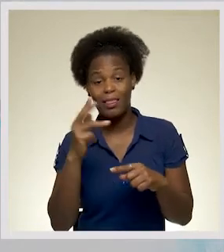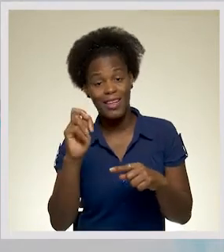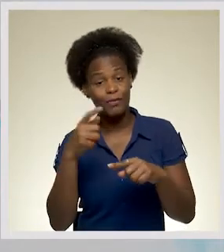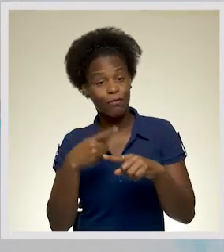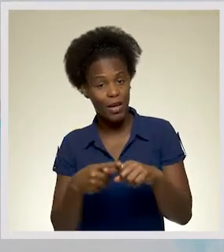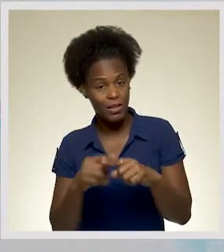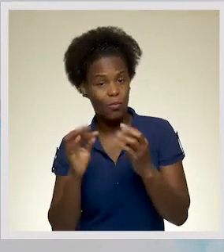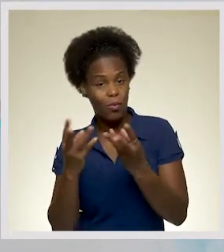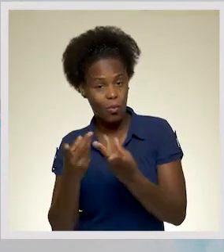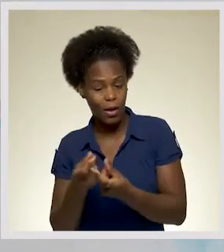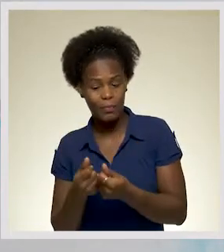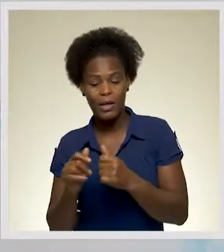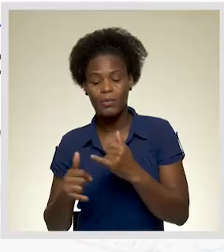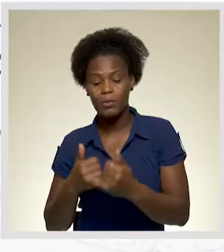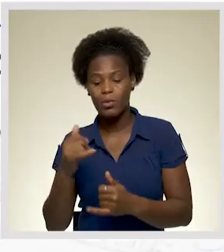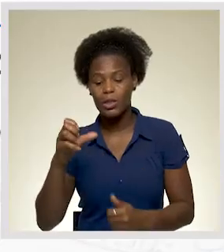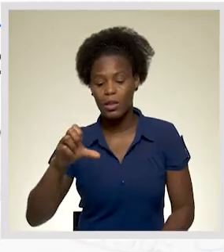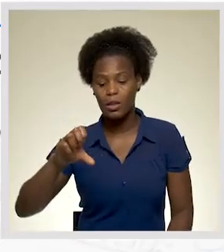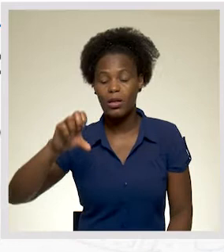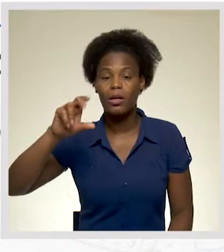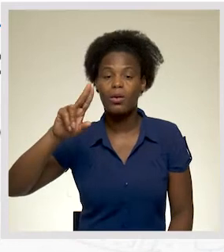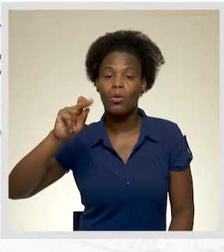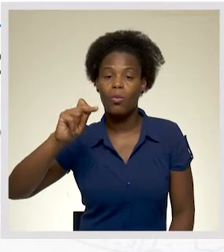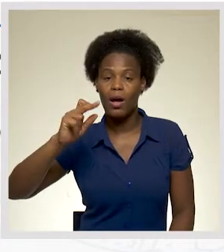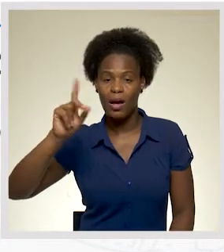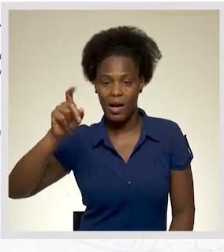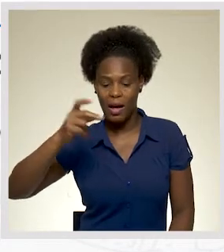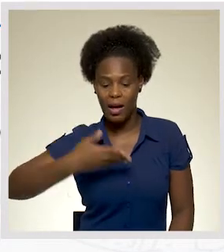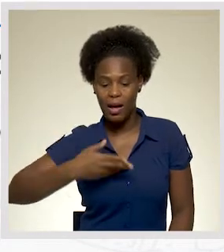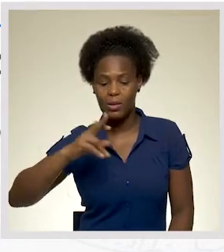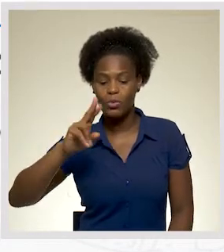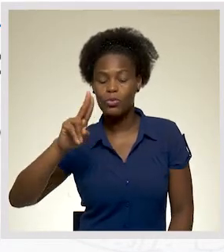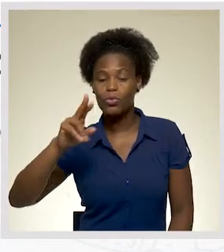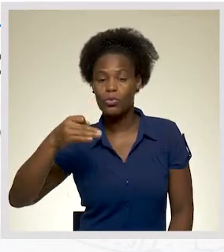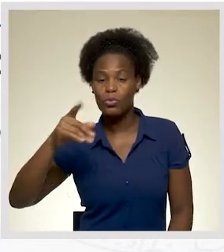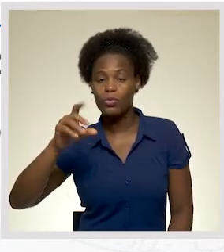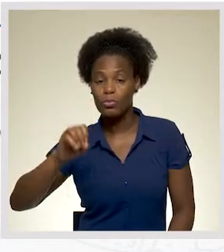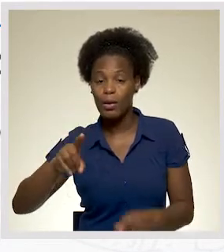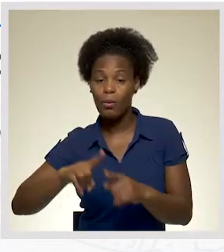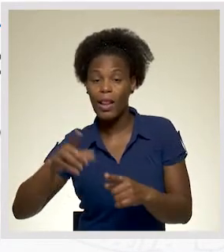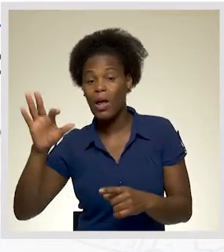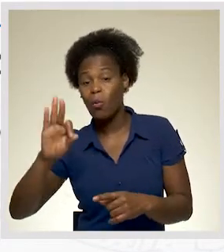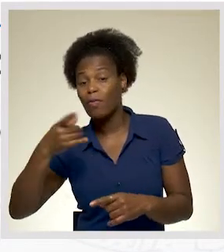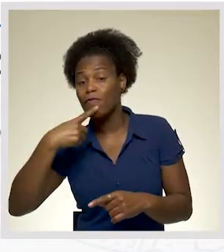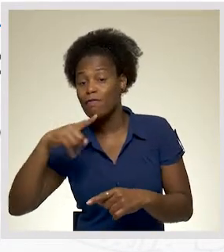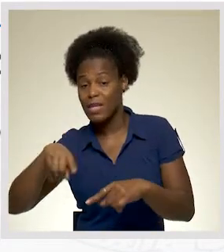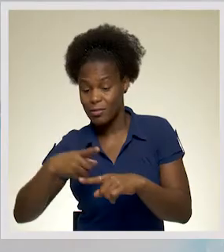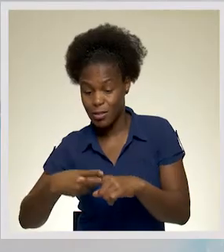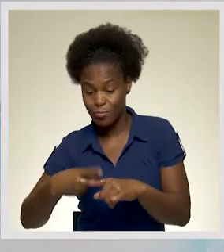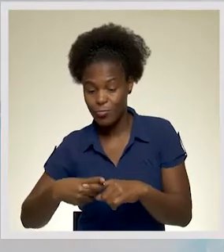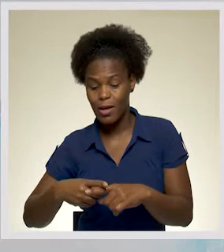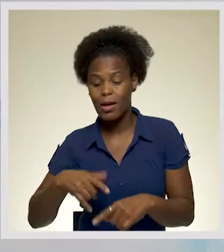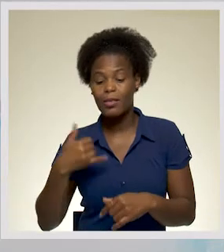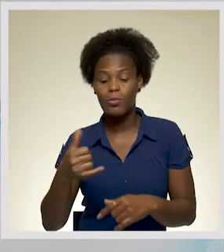determinada quantidade, e mais temos o quíntuplo de, também referente a 5 vezes a